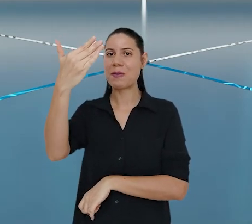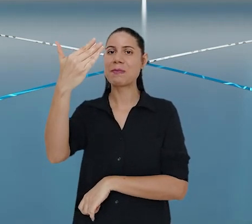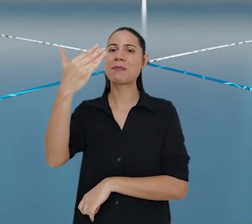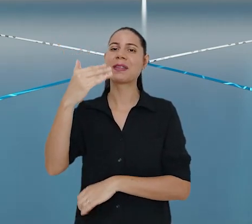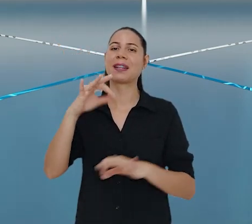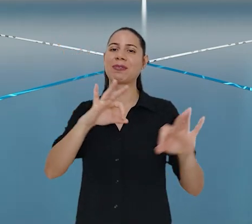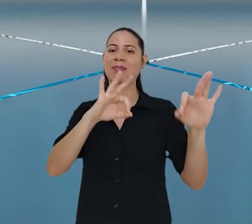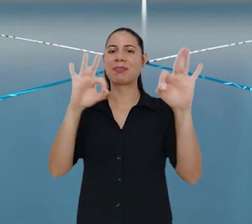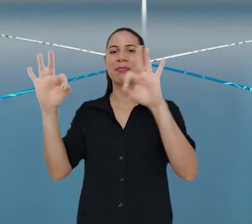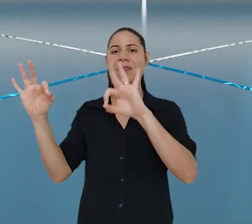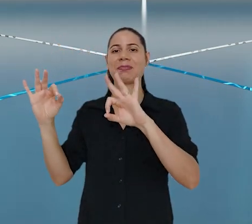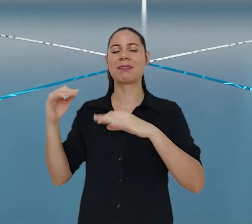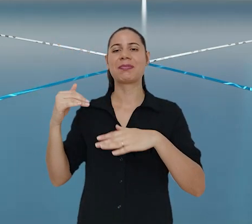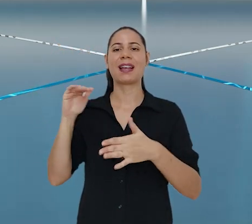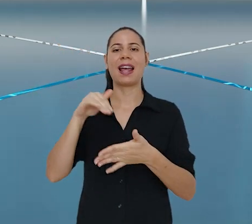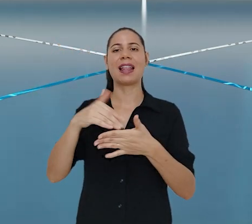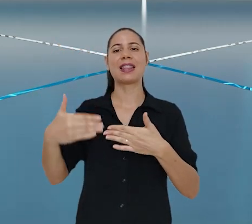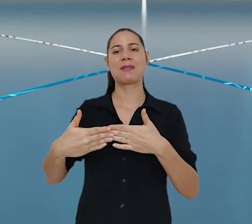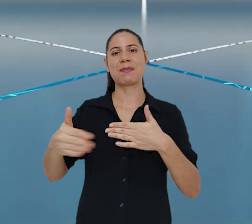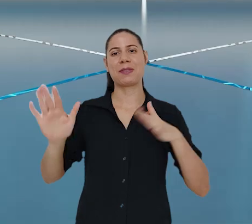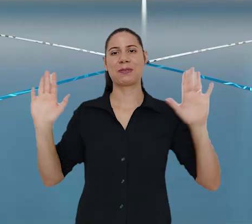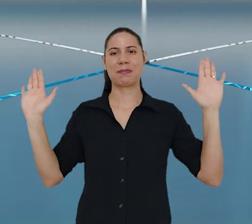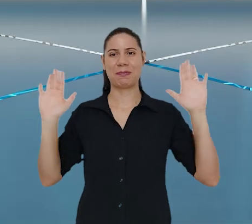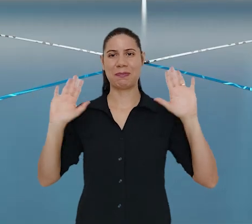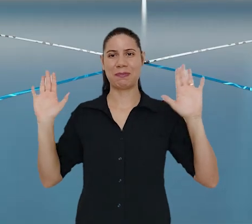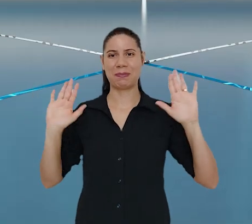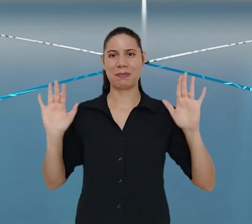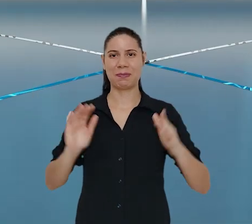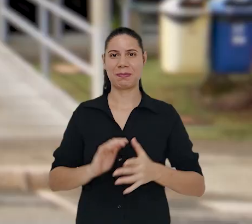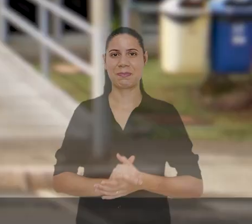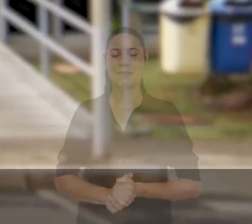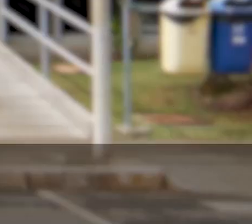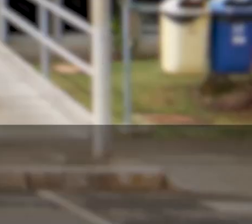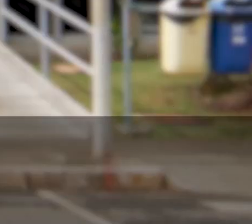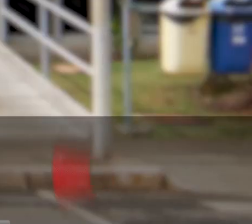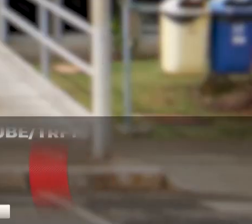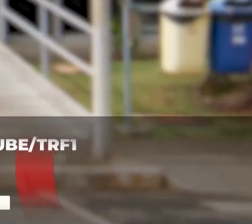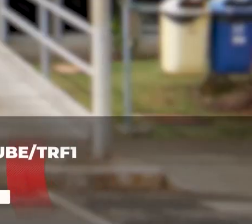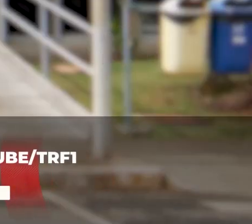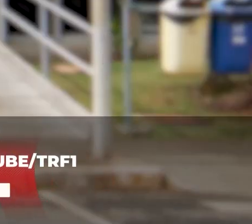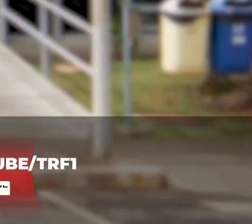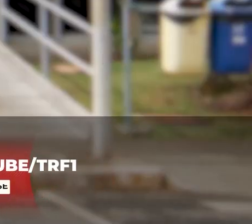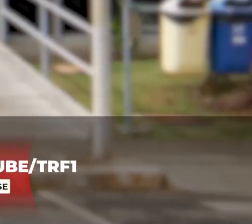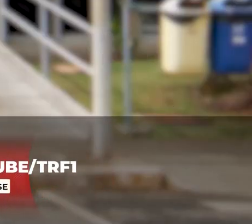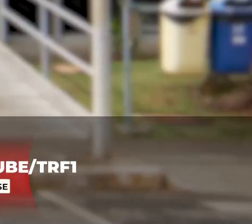por sua companhia e até o próximo Inteiro Teor. Tchau!